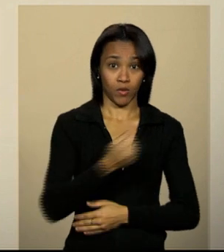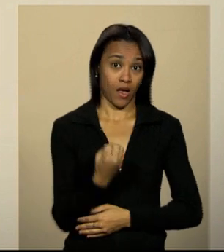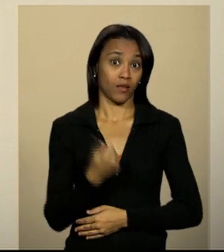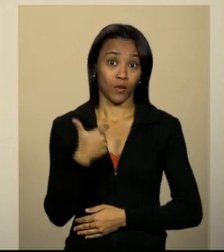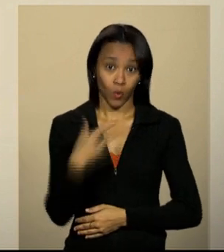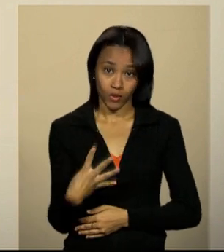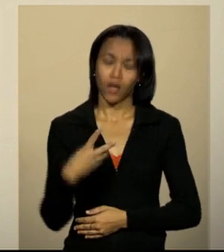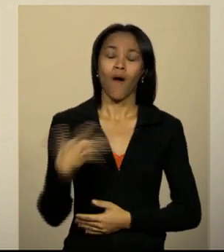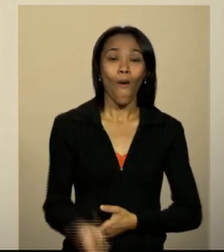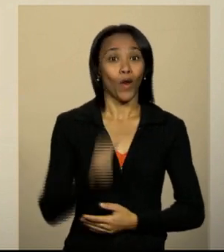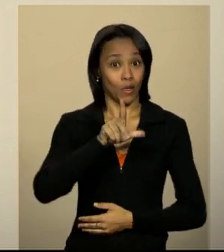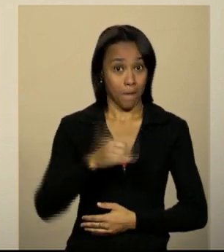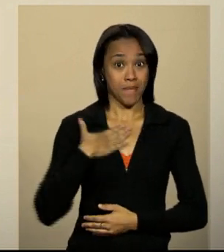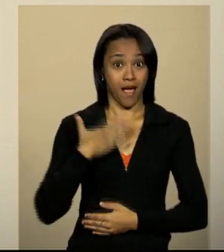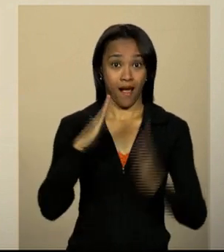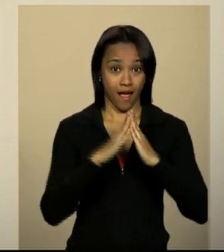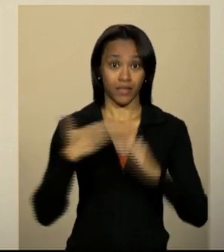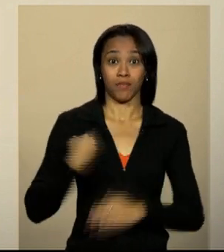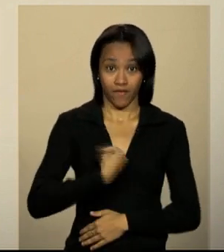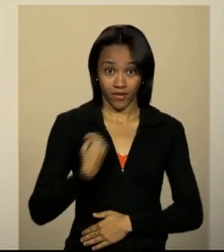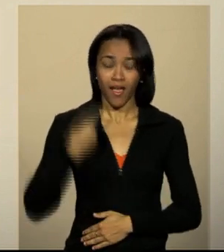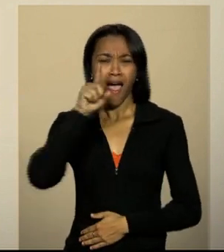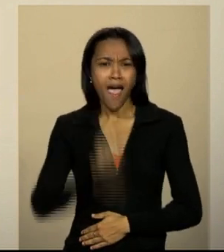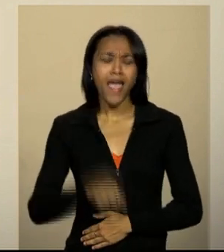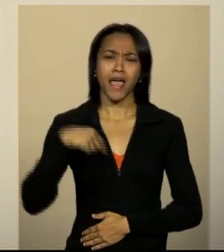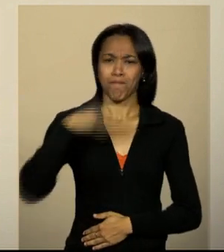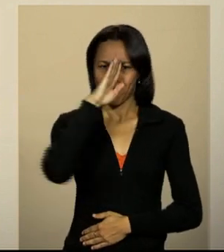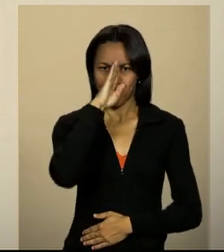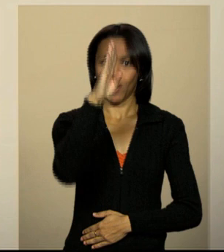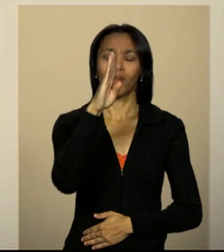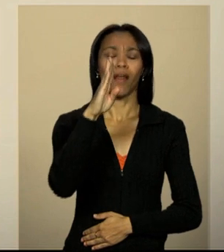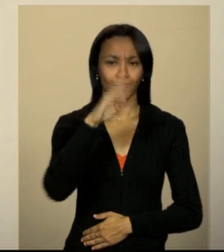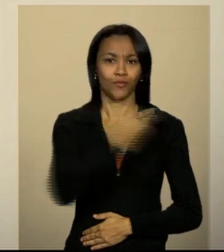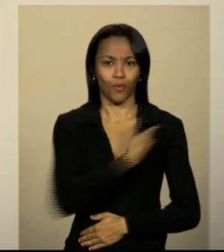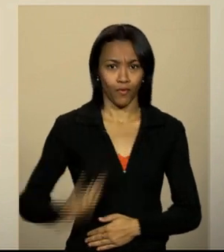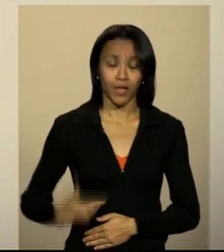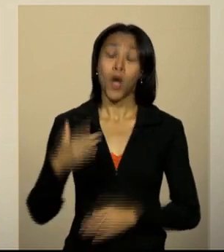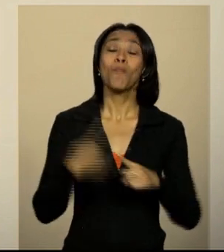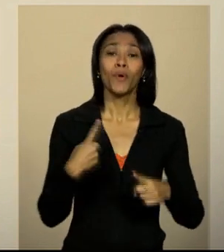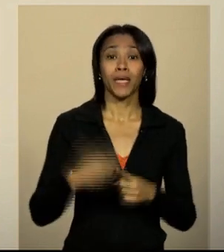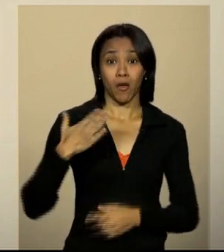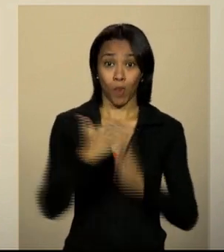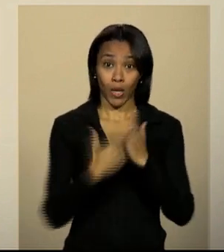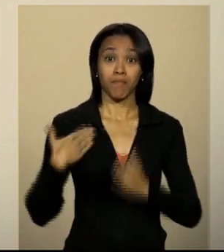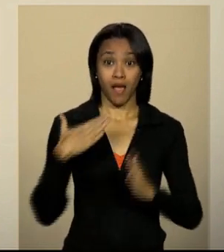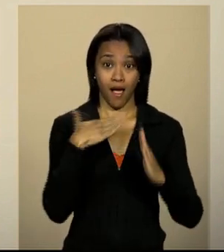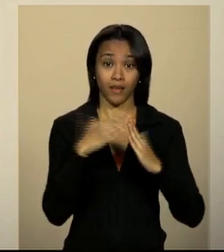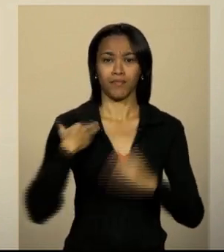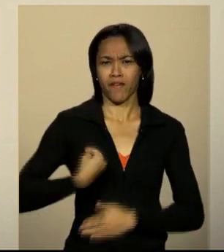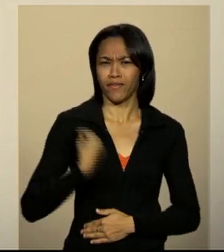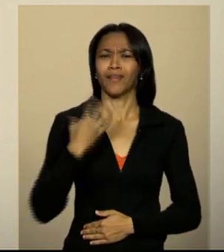olha Luciano minha casa minha vida é uma das nossas prioridades porque o minha casa minha vida está